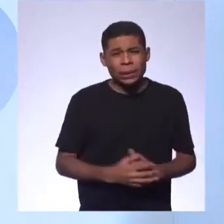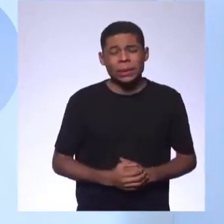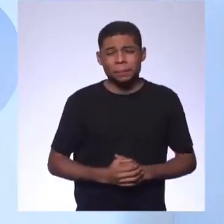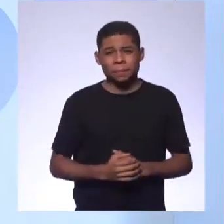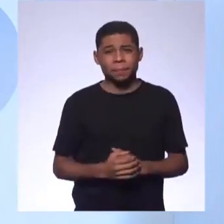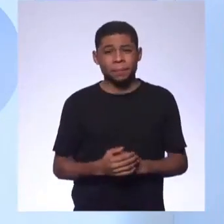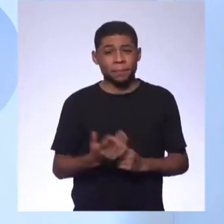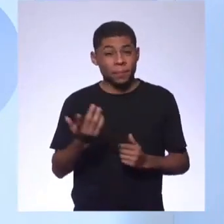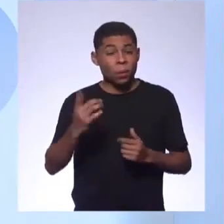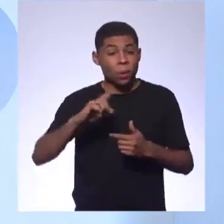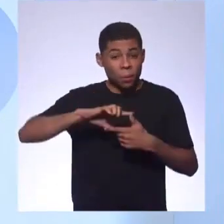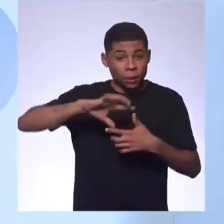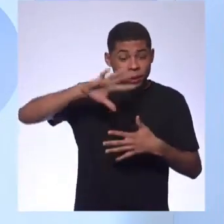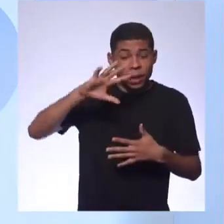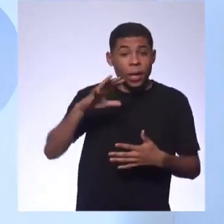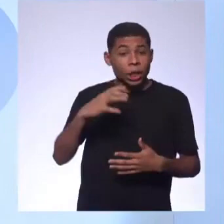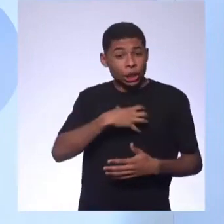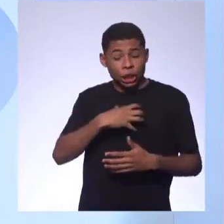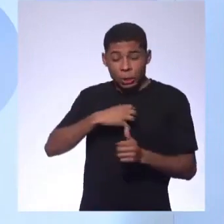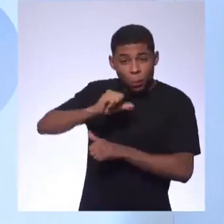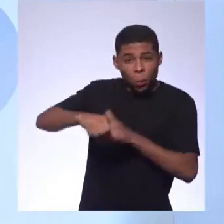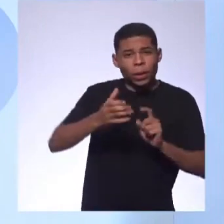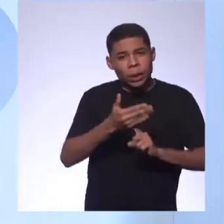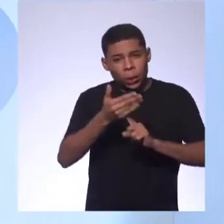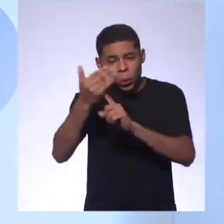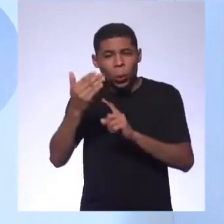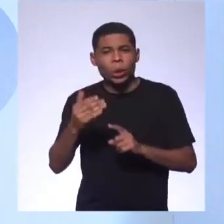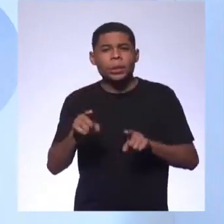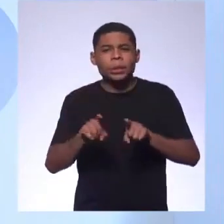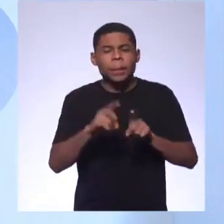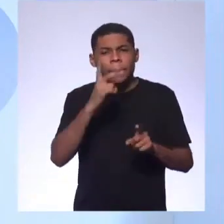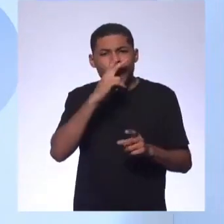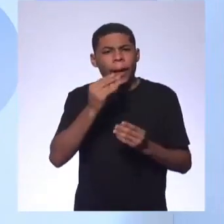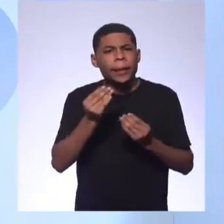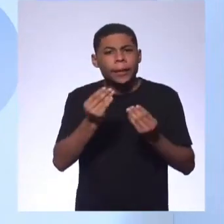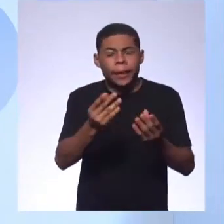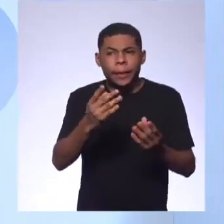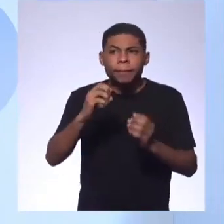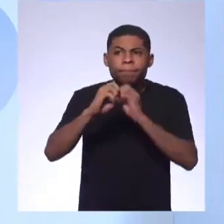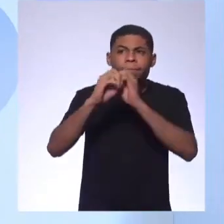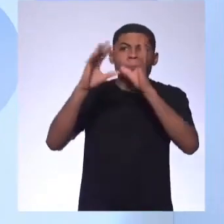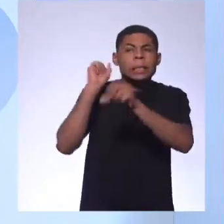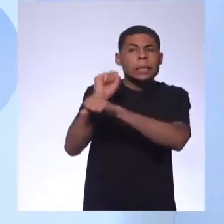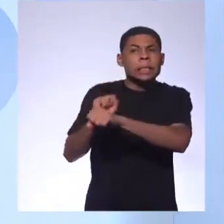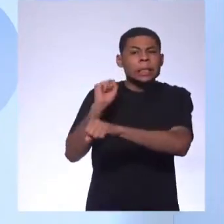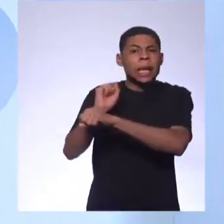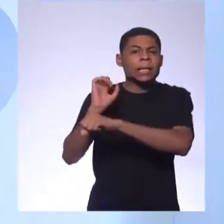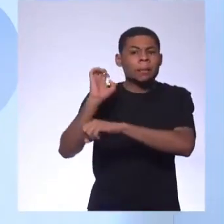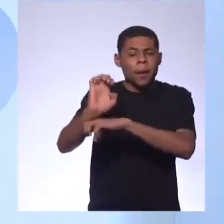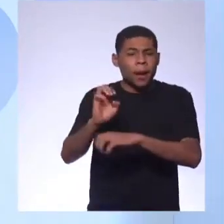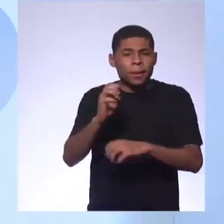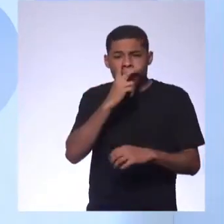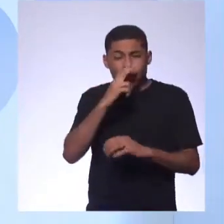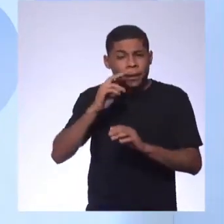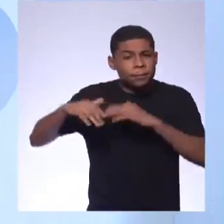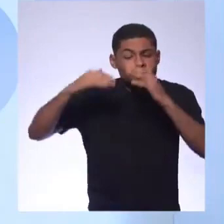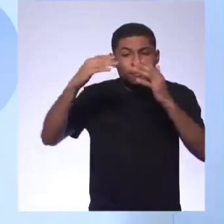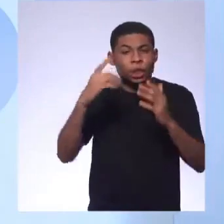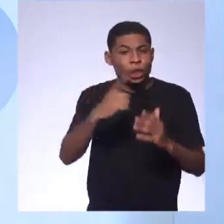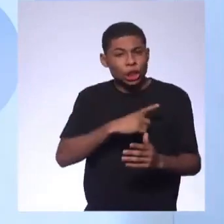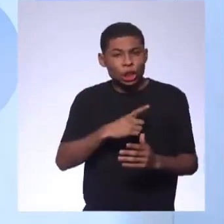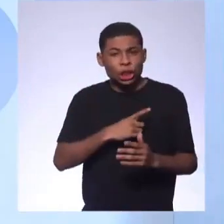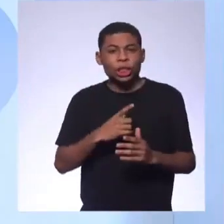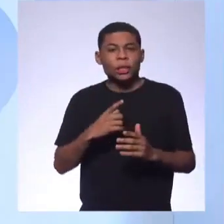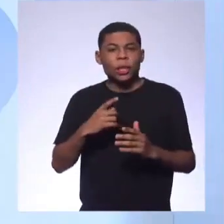modernidade, esse conjunto de transformações tecnológicas, gerou um tipo de esperança sobre o desenvolvimento e o progresso, com a